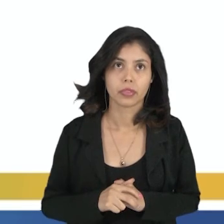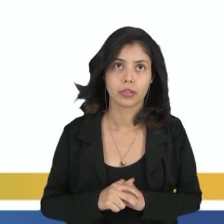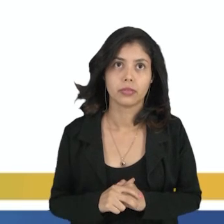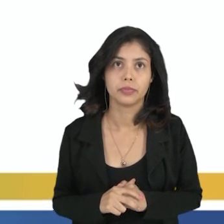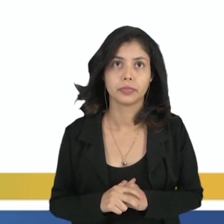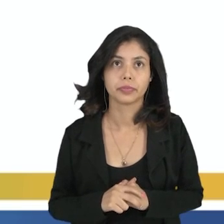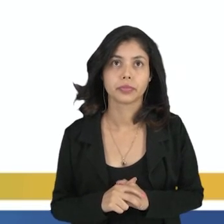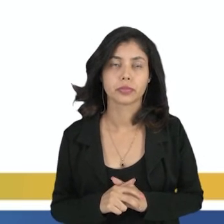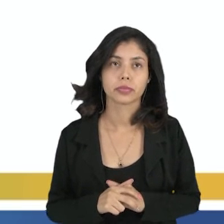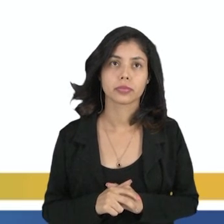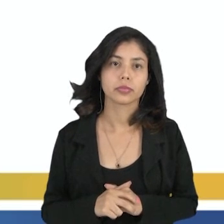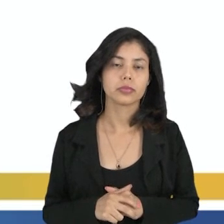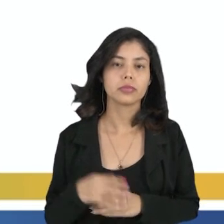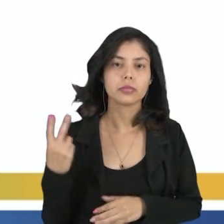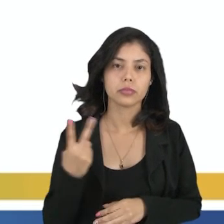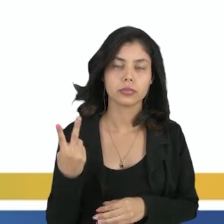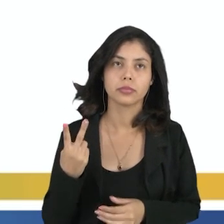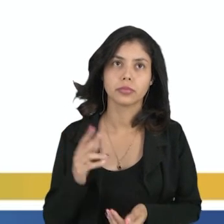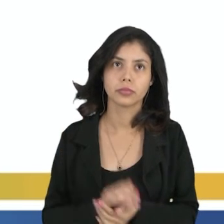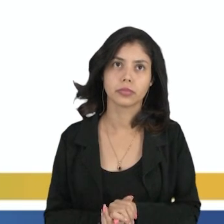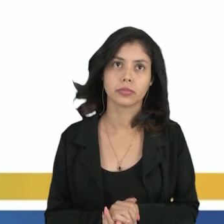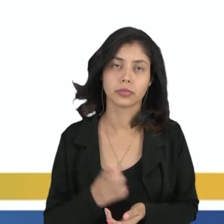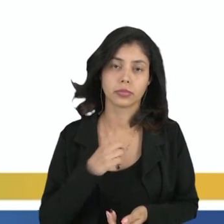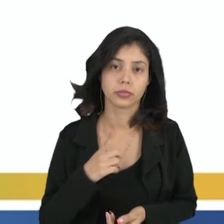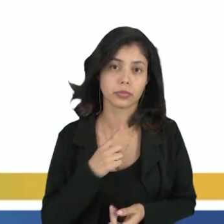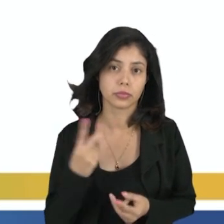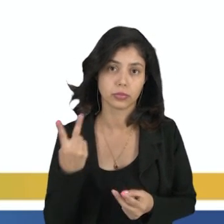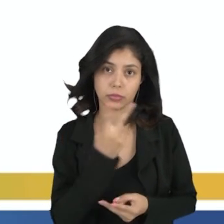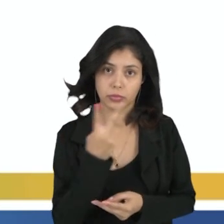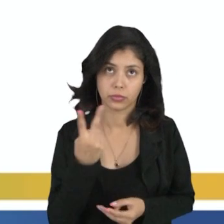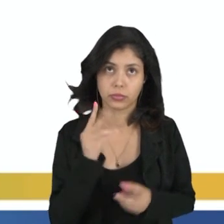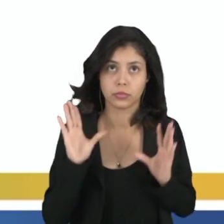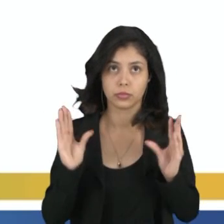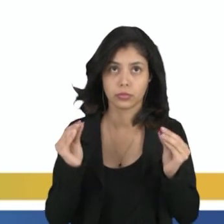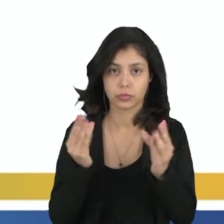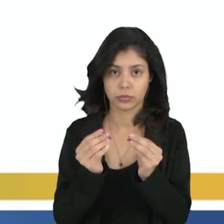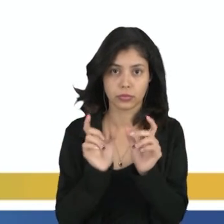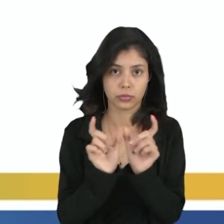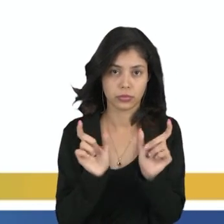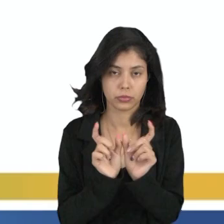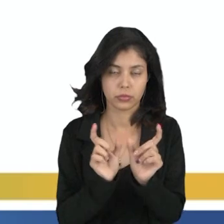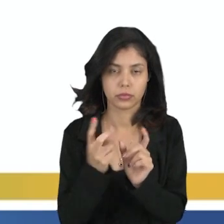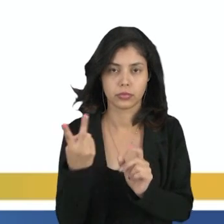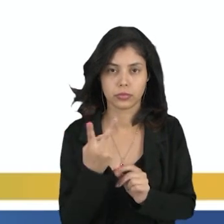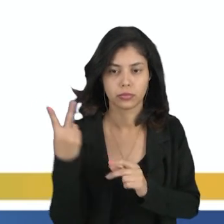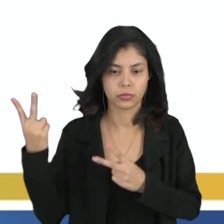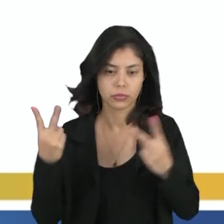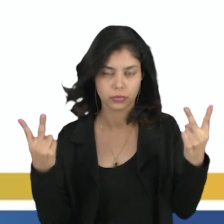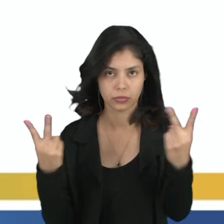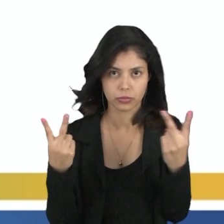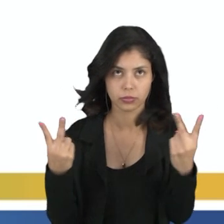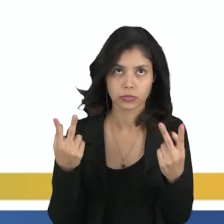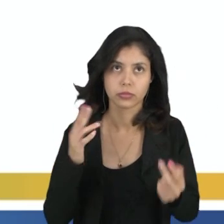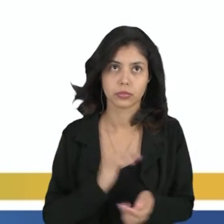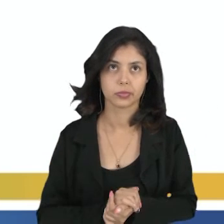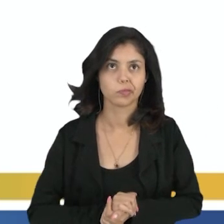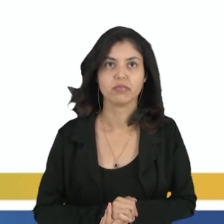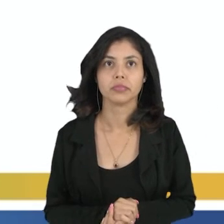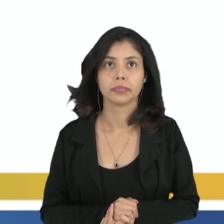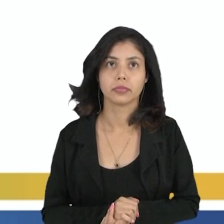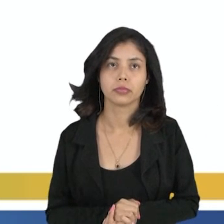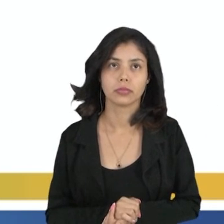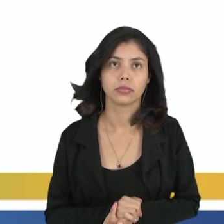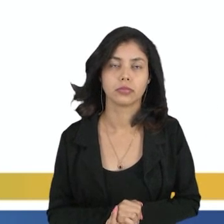decomposição. A 2, nós observamos que todas são compostas, ó. Temos aqui composta reagindo com